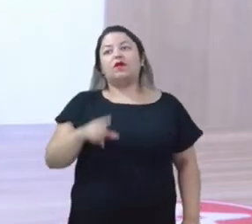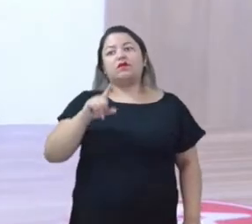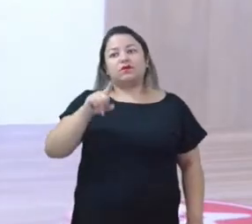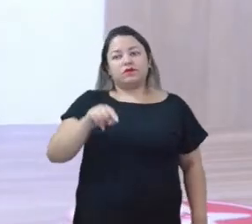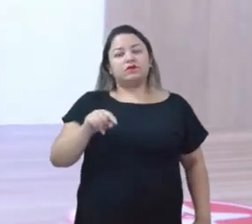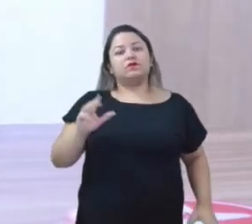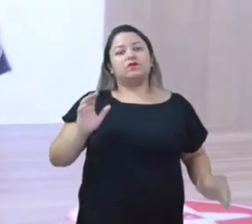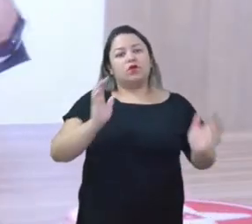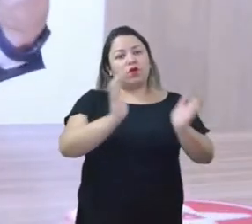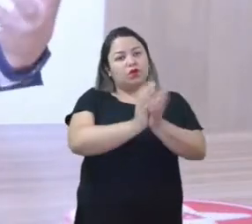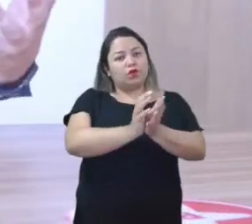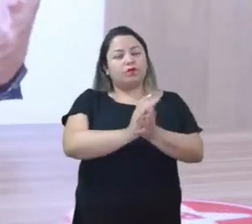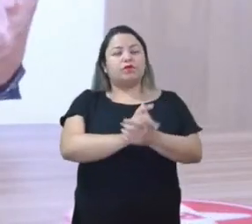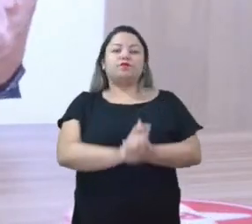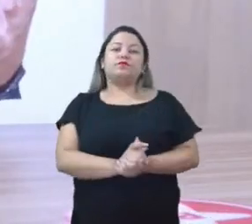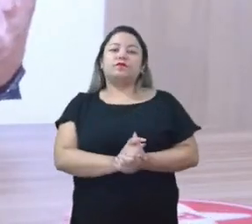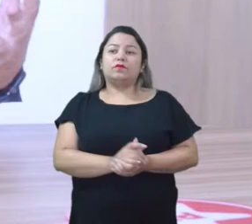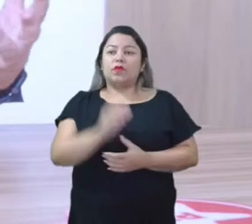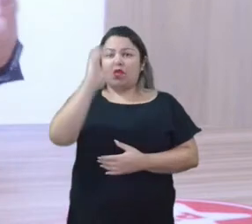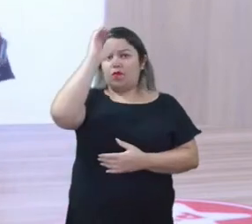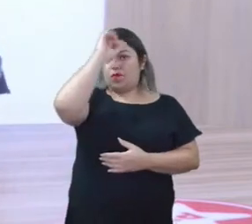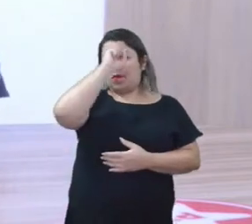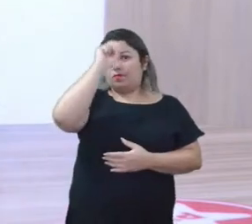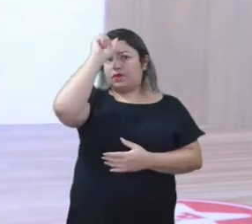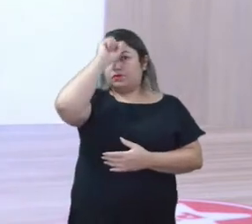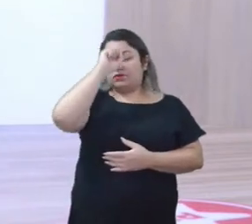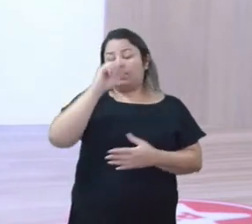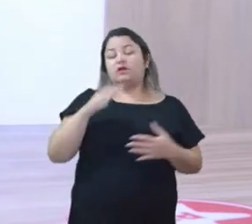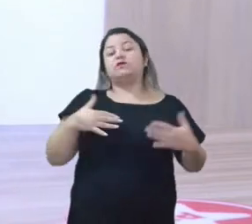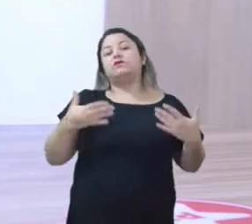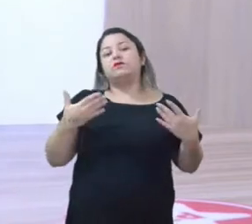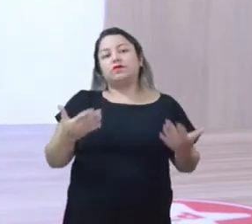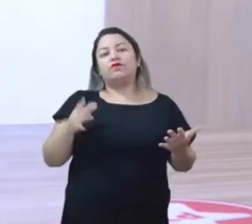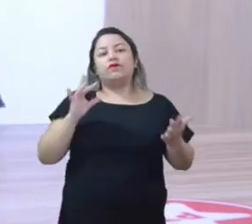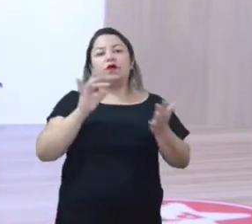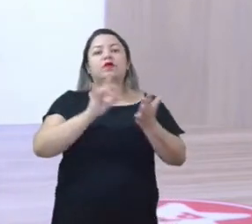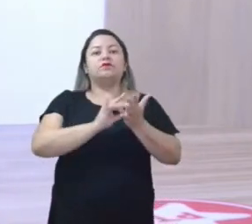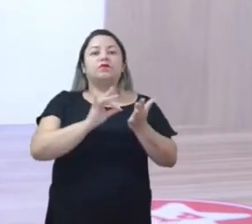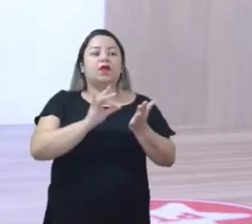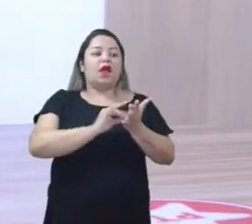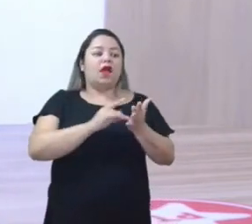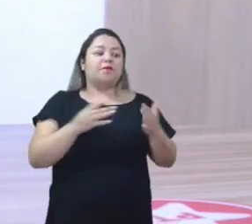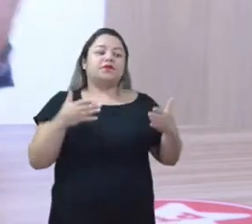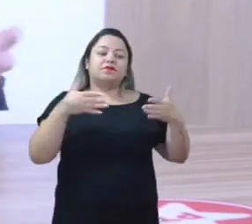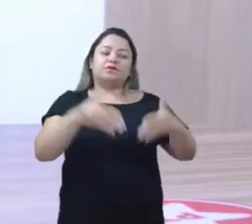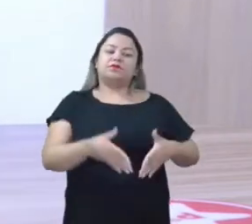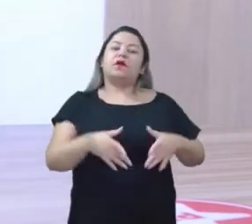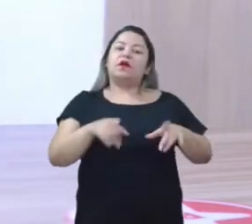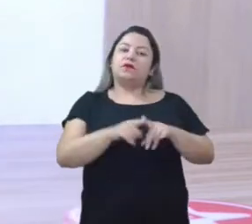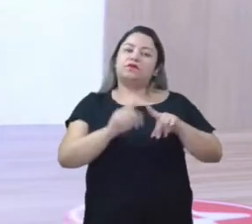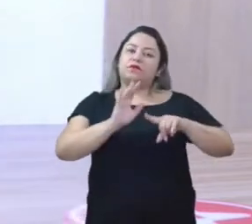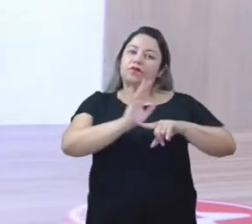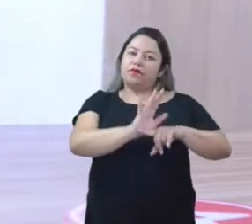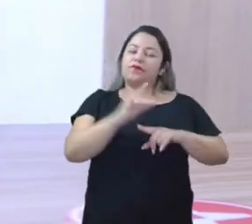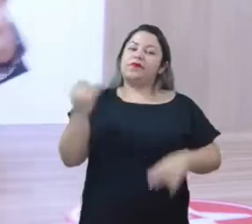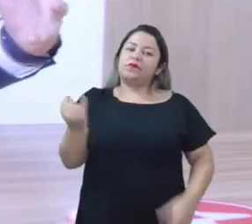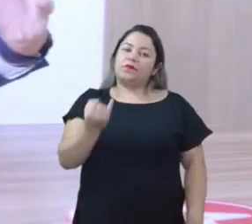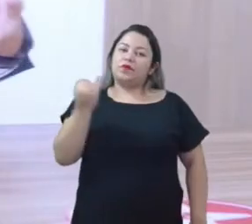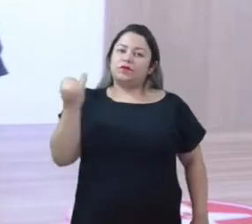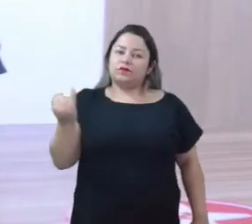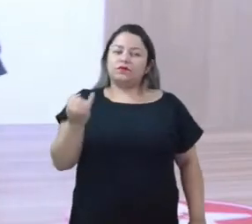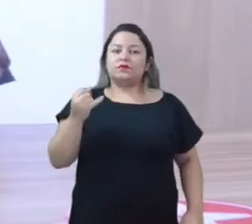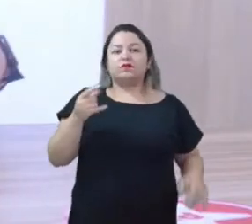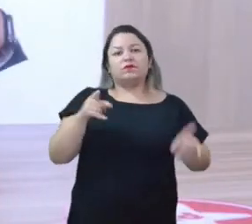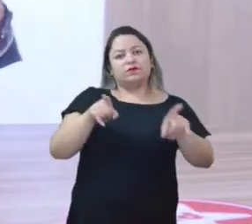extremamente coletivas. Esse é o aprendizado. Então, de fato, a participação e a contribuição é fundamental